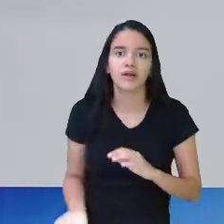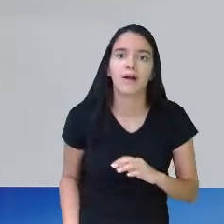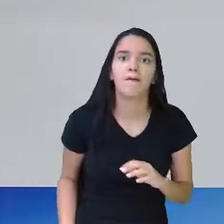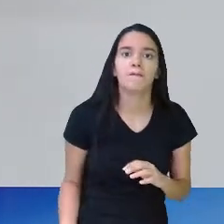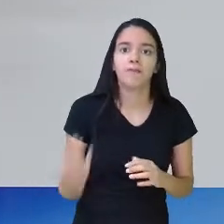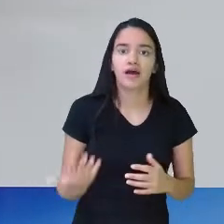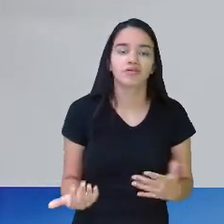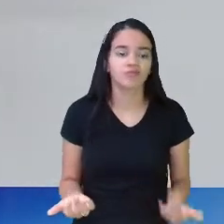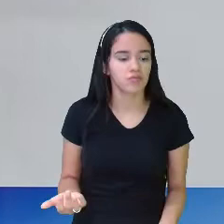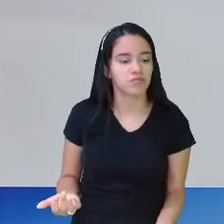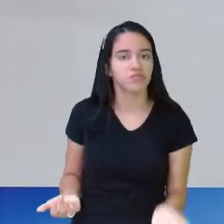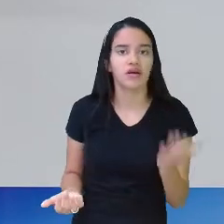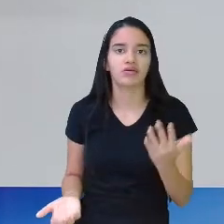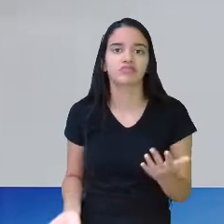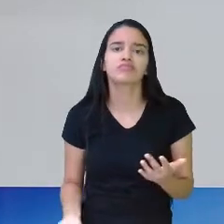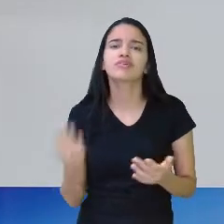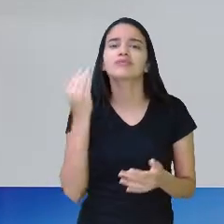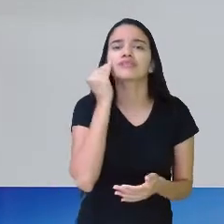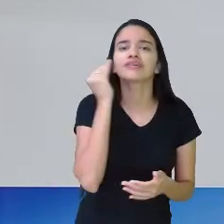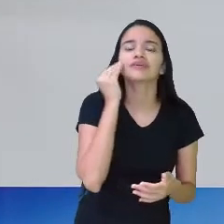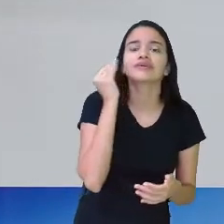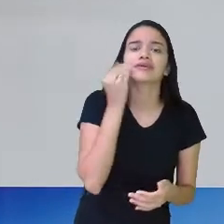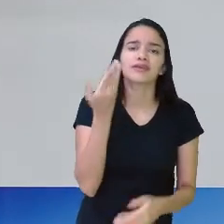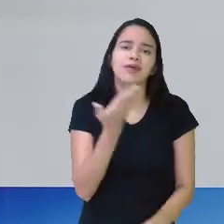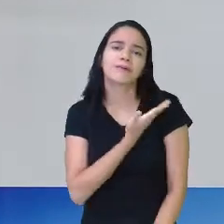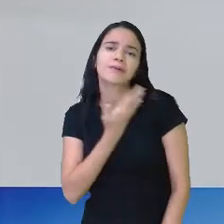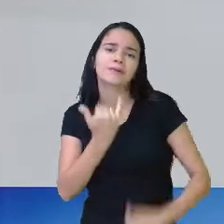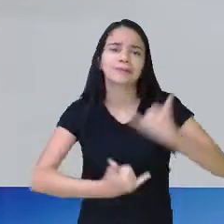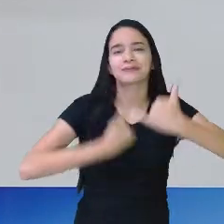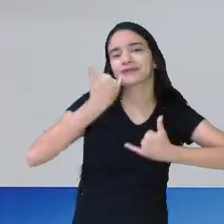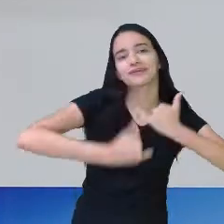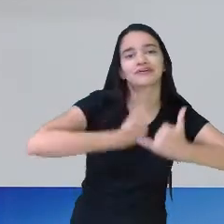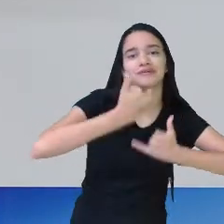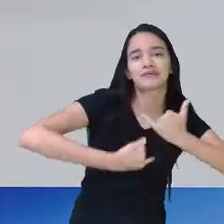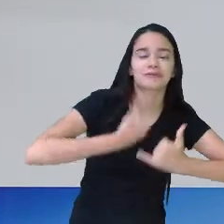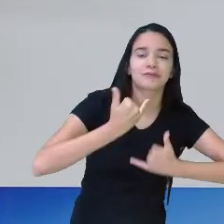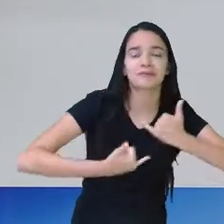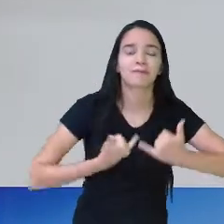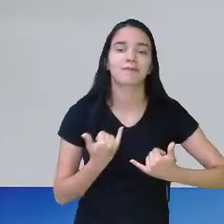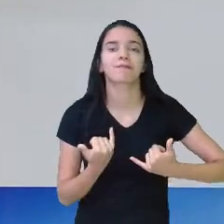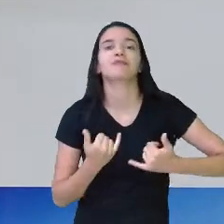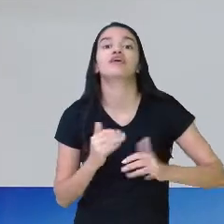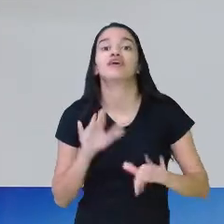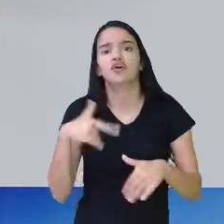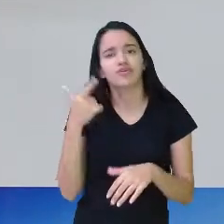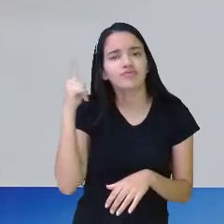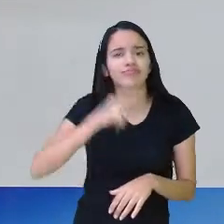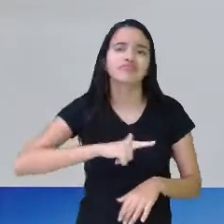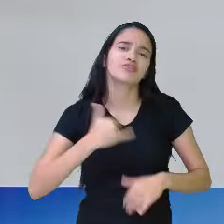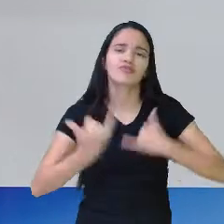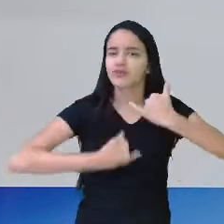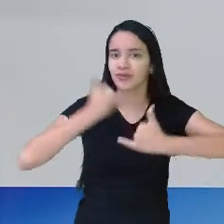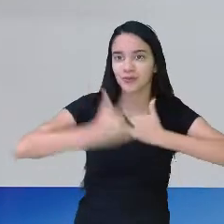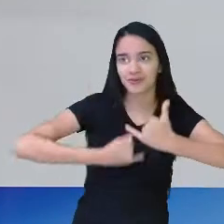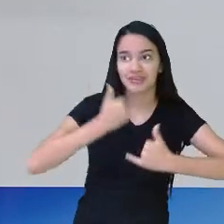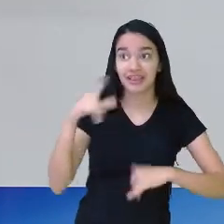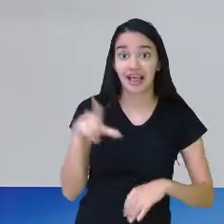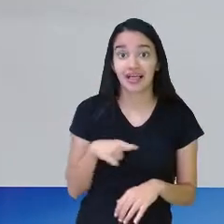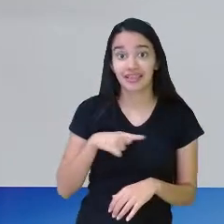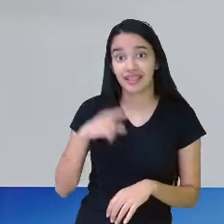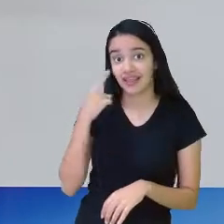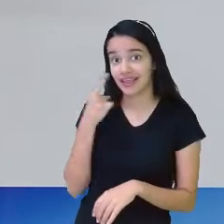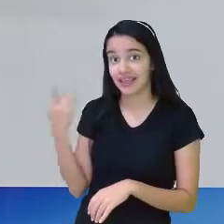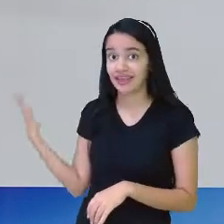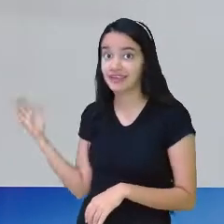jogar assim para o seu colega, que tenta jogar para você. E aí você se diverte da forma que você conseguir, tá bom? E tem a de pano também, ó, que você